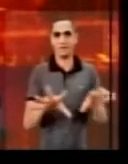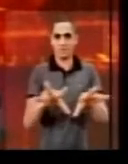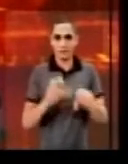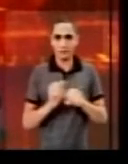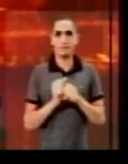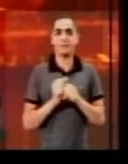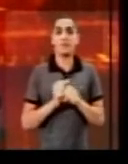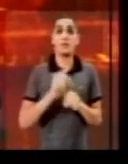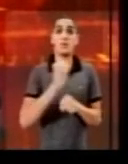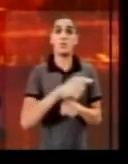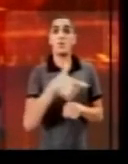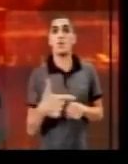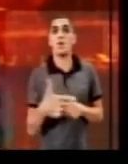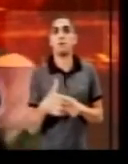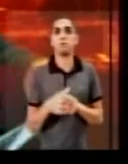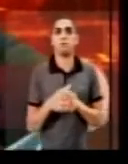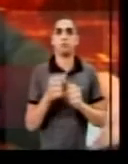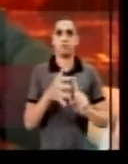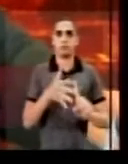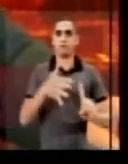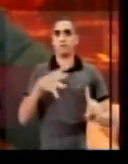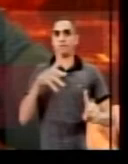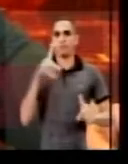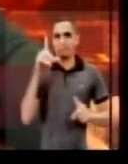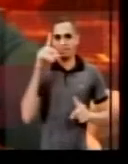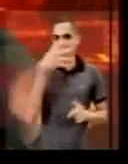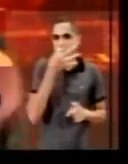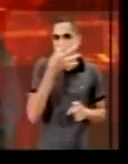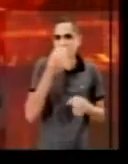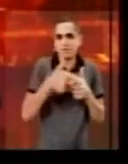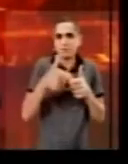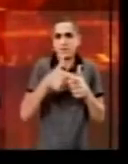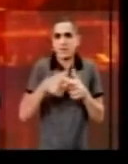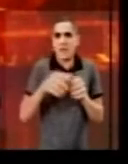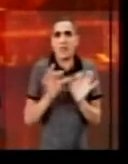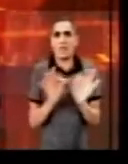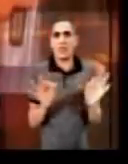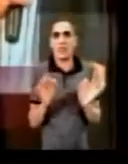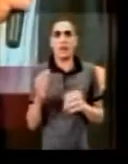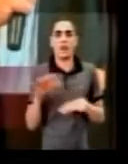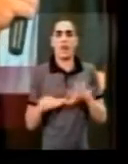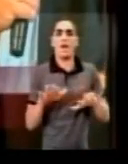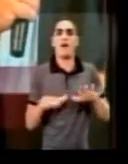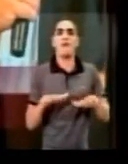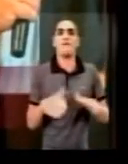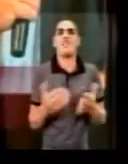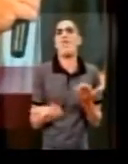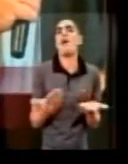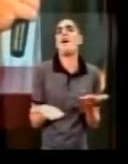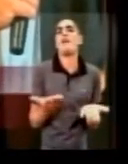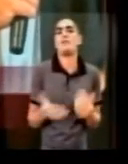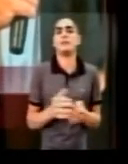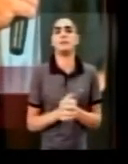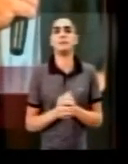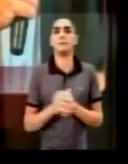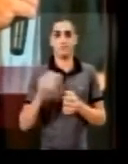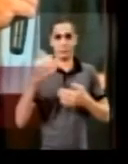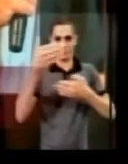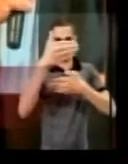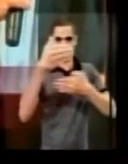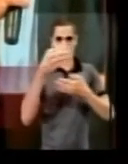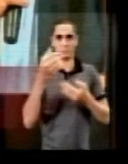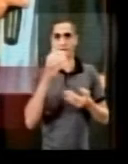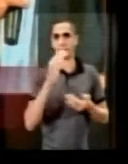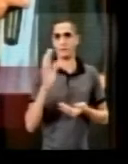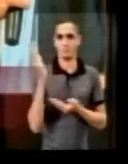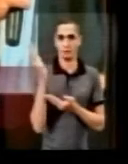estado gripal simples. No próximo slide, nós vamos ver os casos